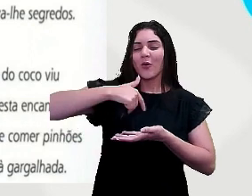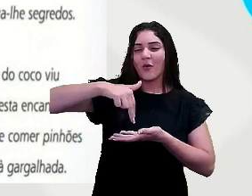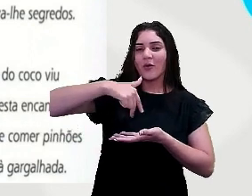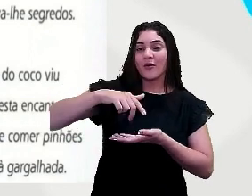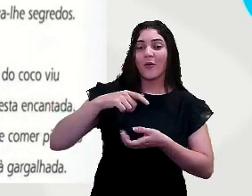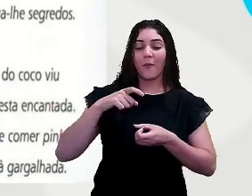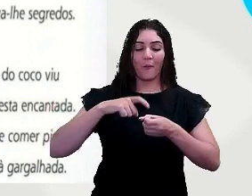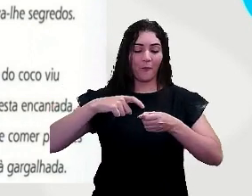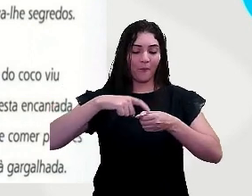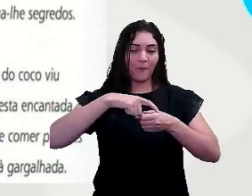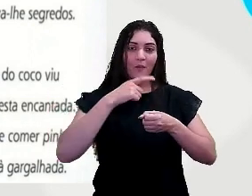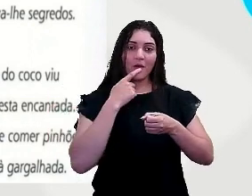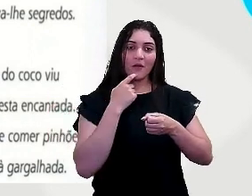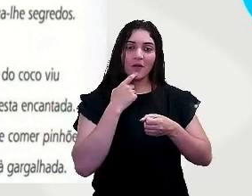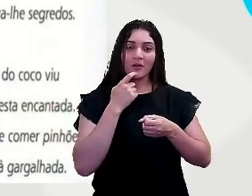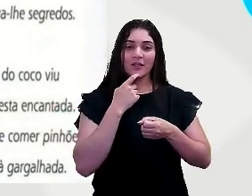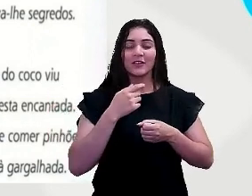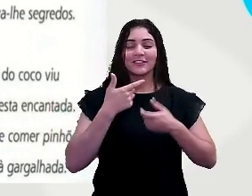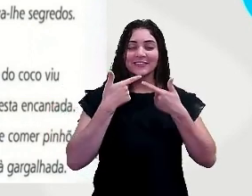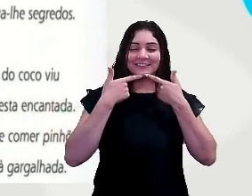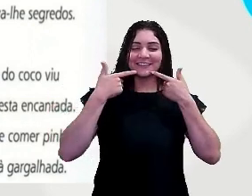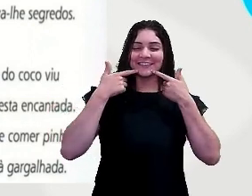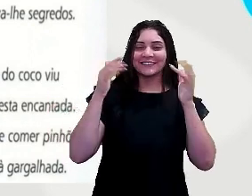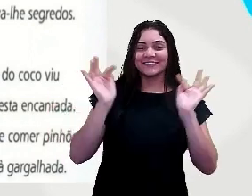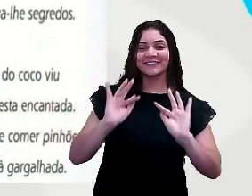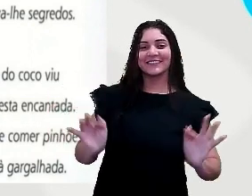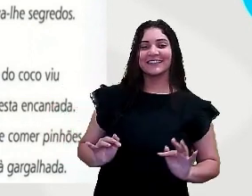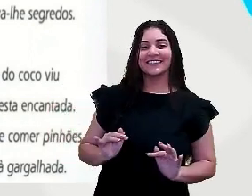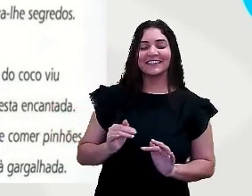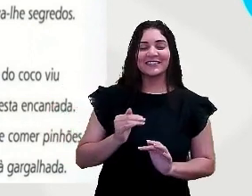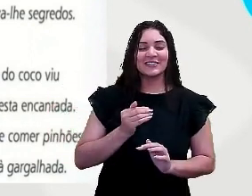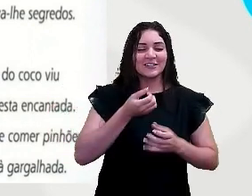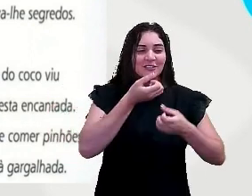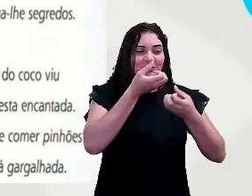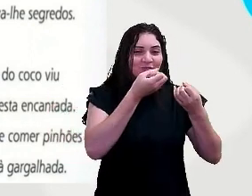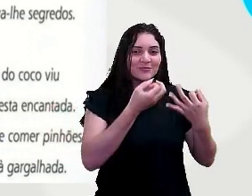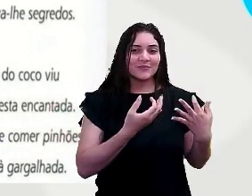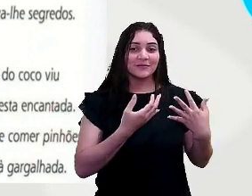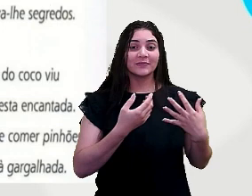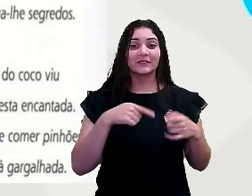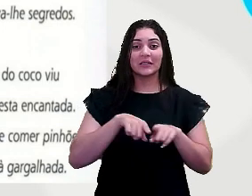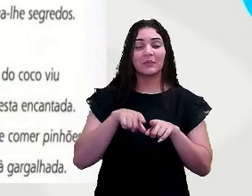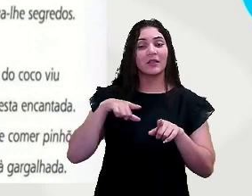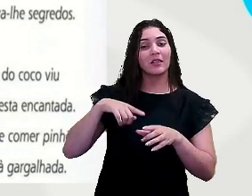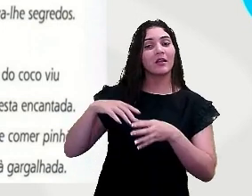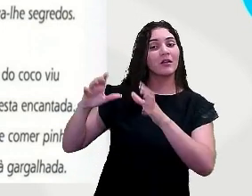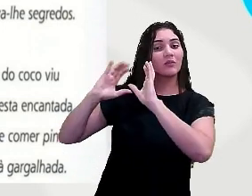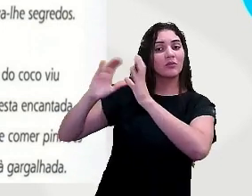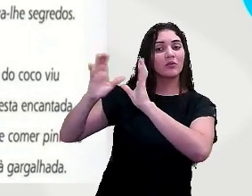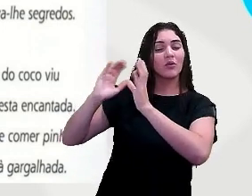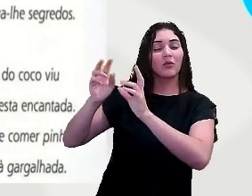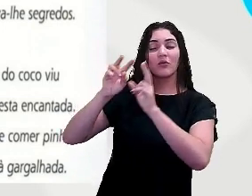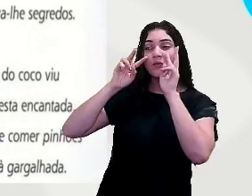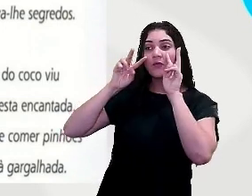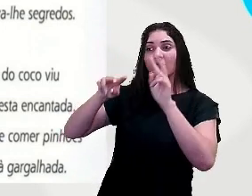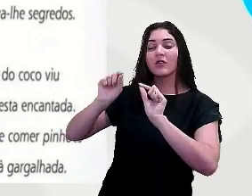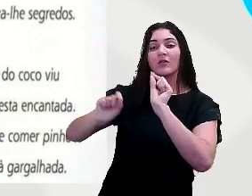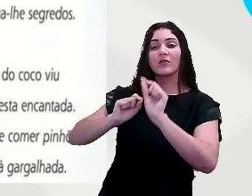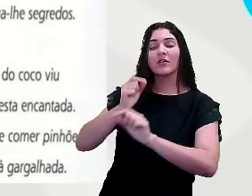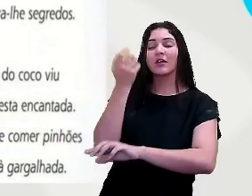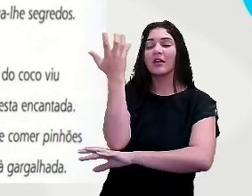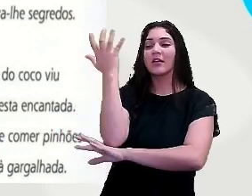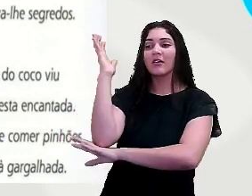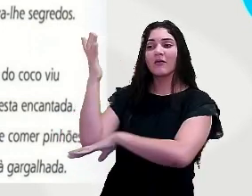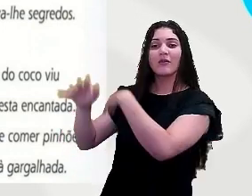moranguinho feliz sussurrava-lhe segredos. Na casca do coco viu uma floresta